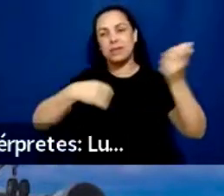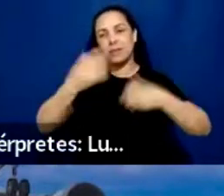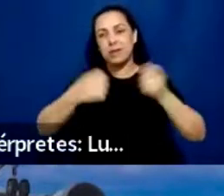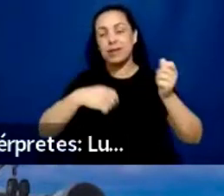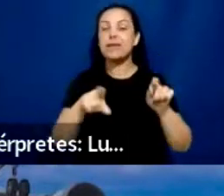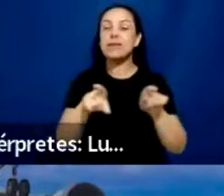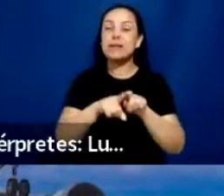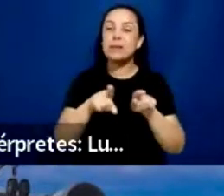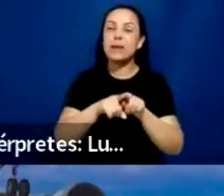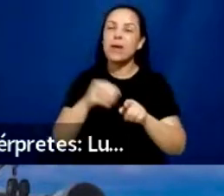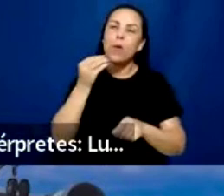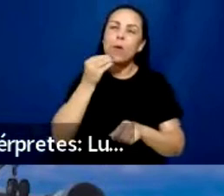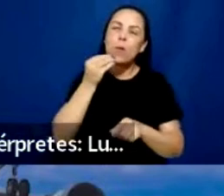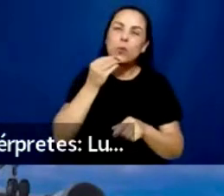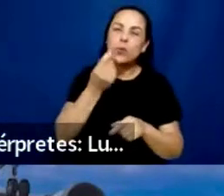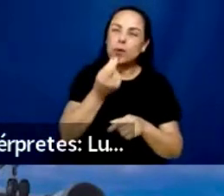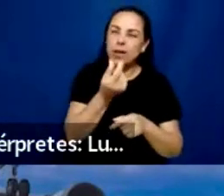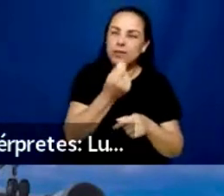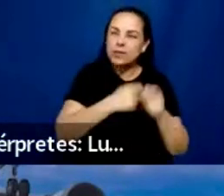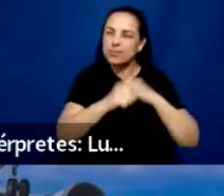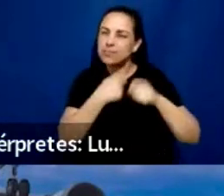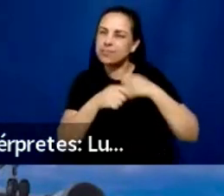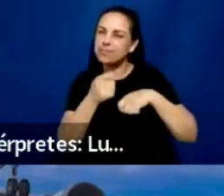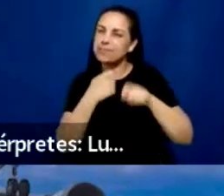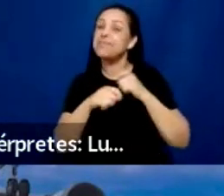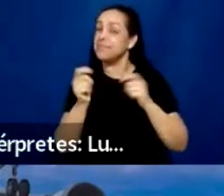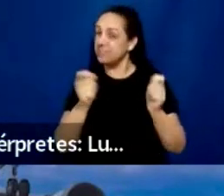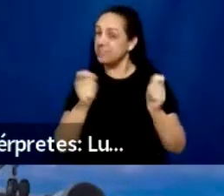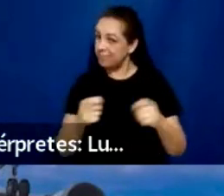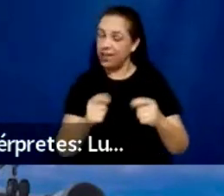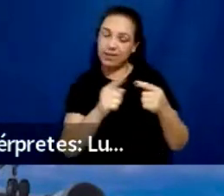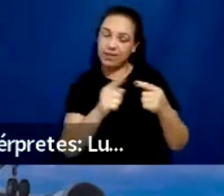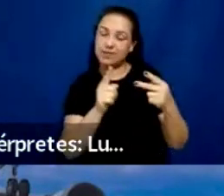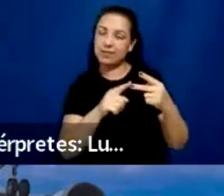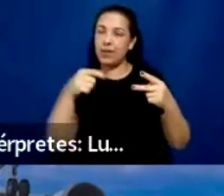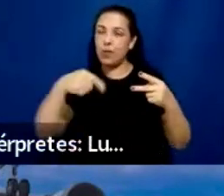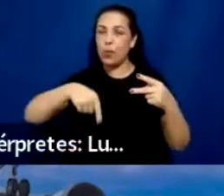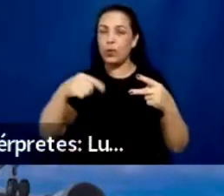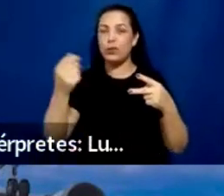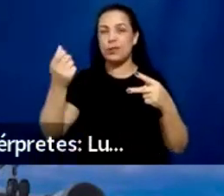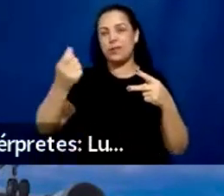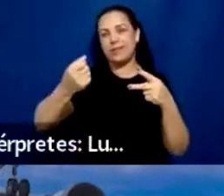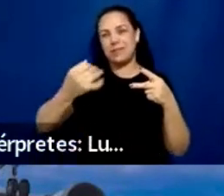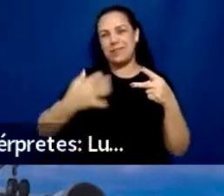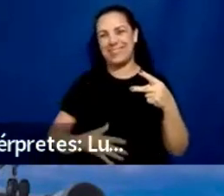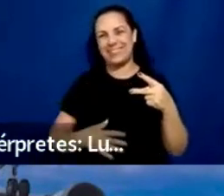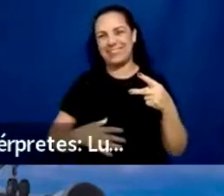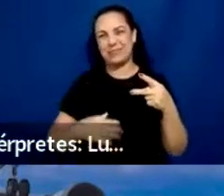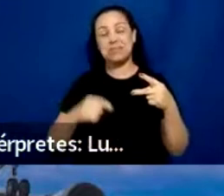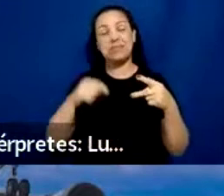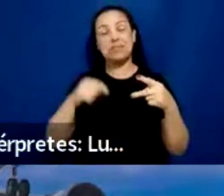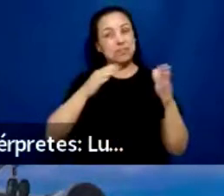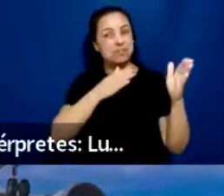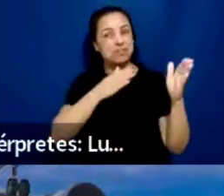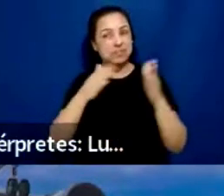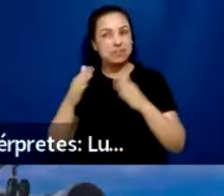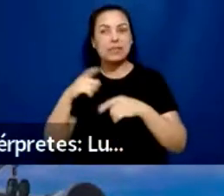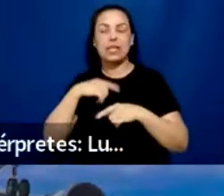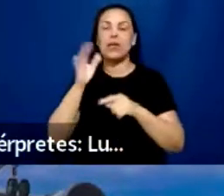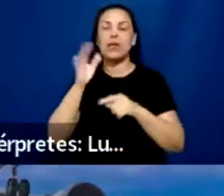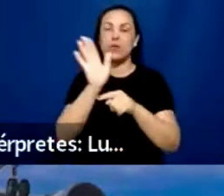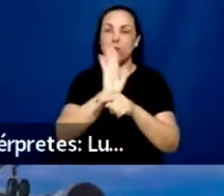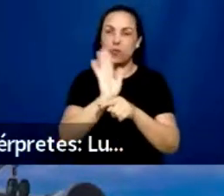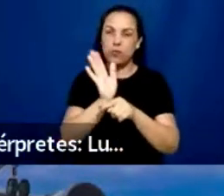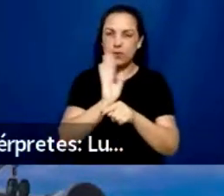oportunidade de negócio. Então, sejam muito bem-vindos. Nós vamos agora começar passando o nosso vídeo oficial, e